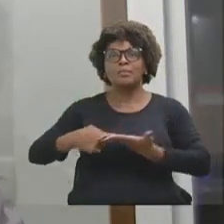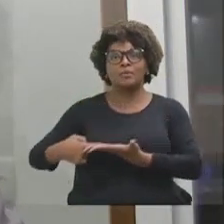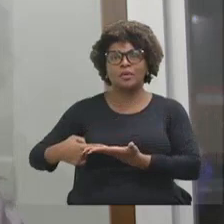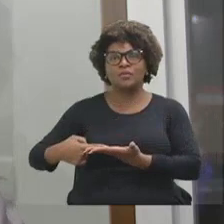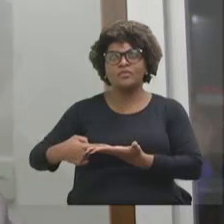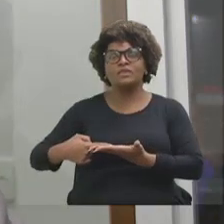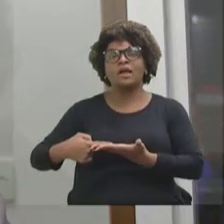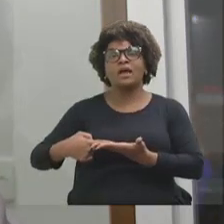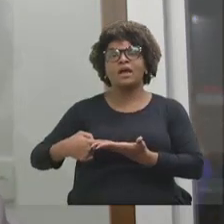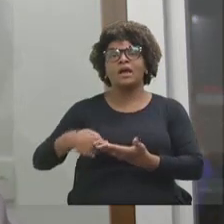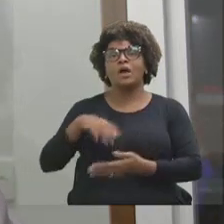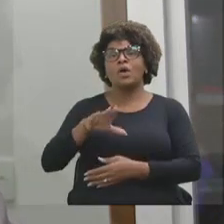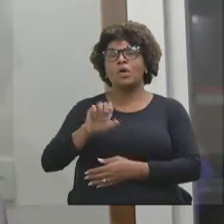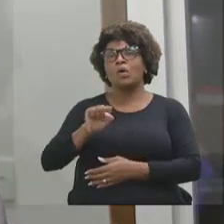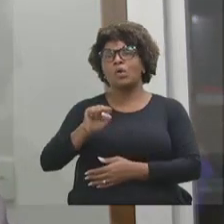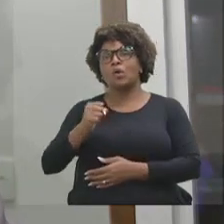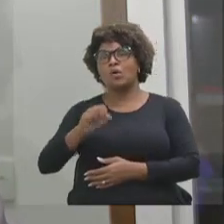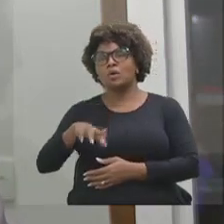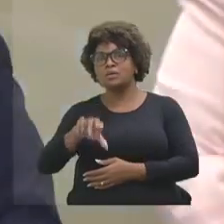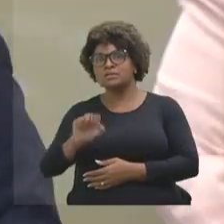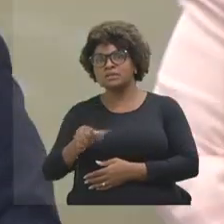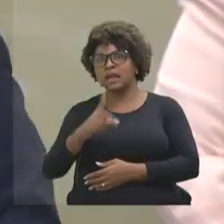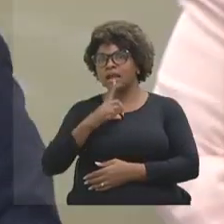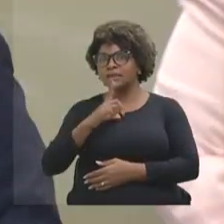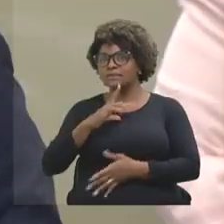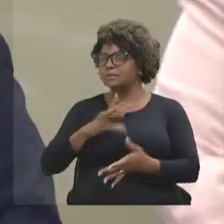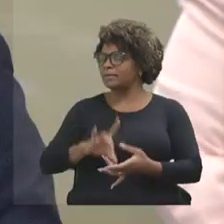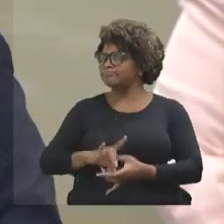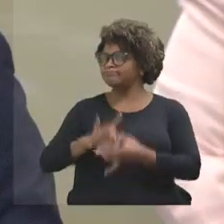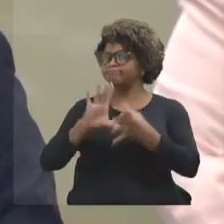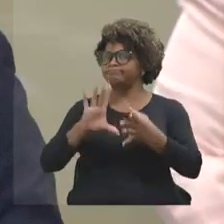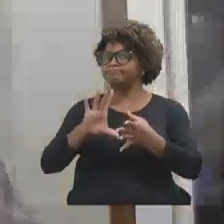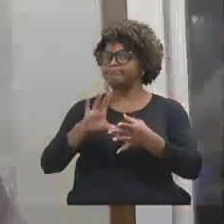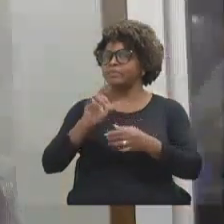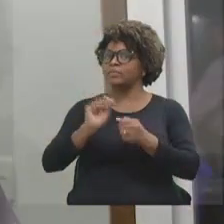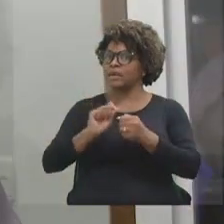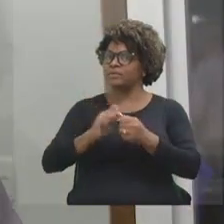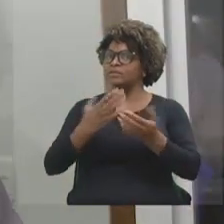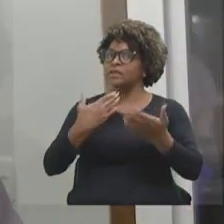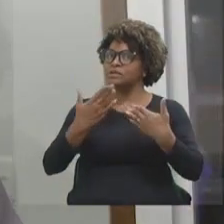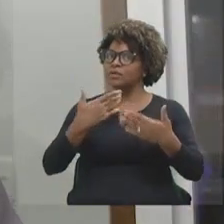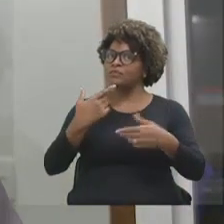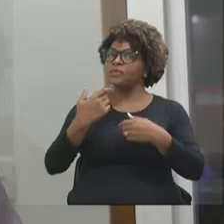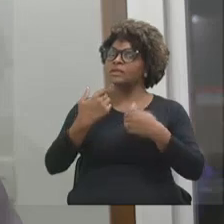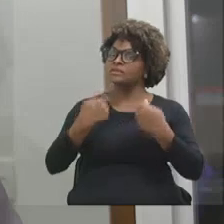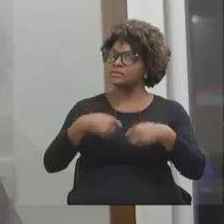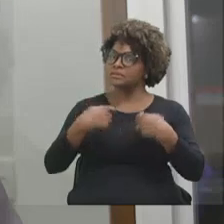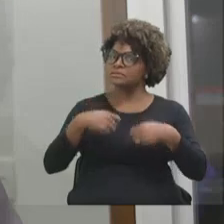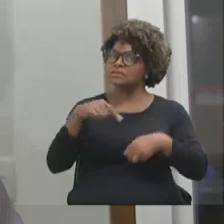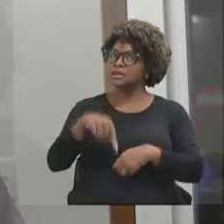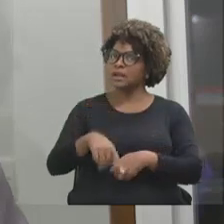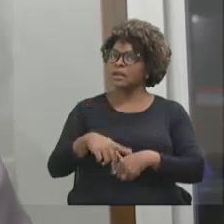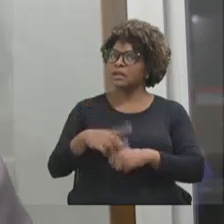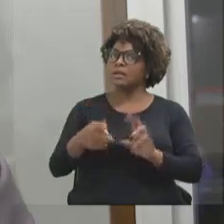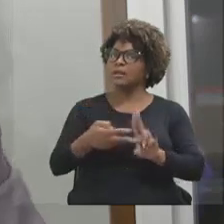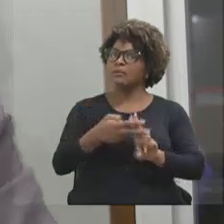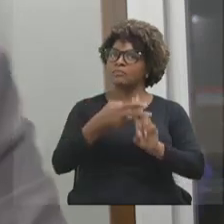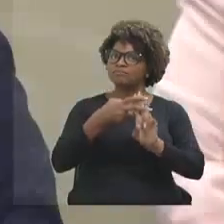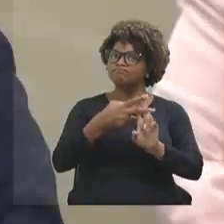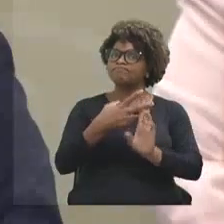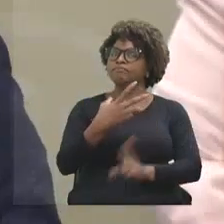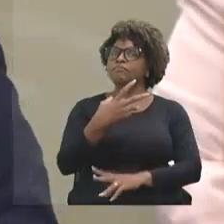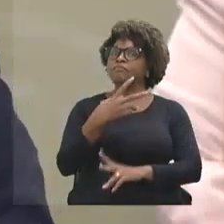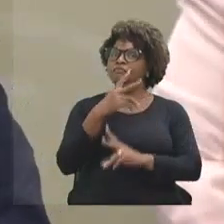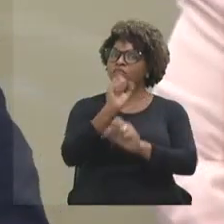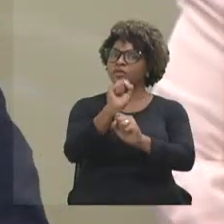Cosern está sempre disposto Doutor Wilson para fazer as discussões necessárias para que o nosso SUS em Minas Gerais Se fortaleça cada vez mais muito